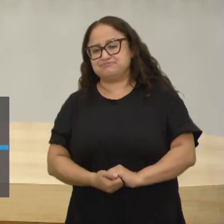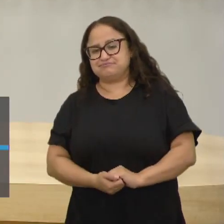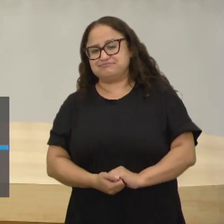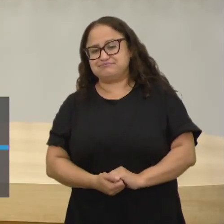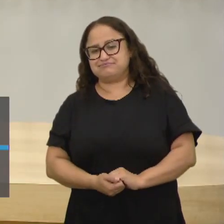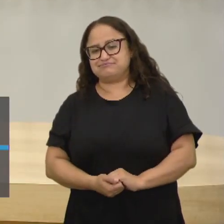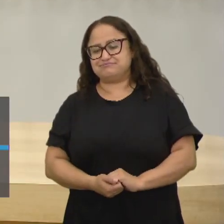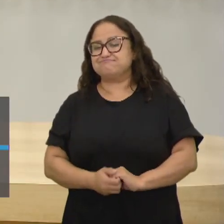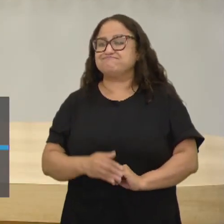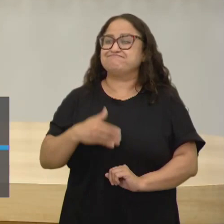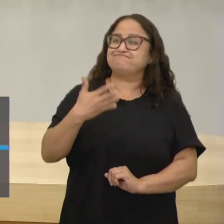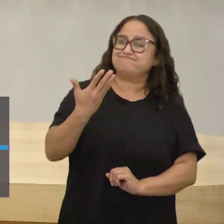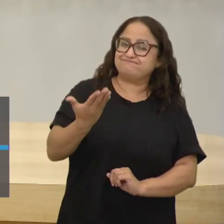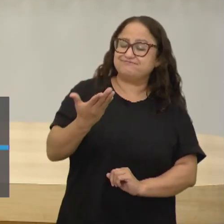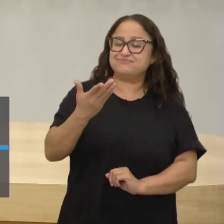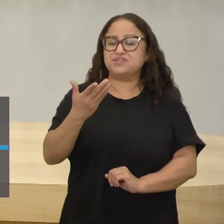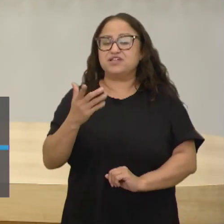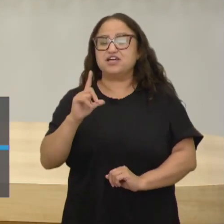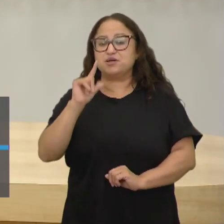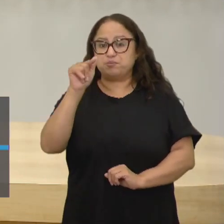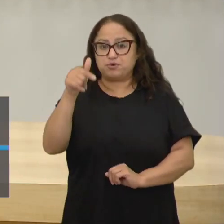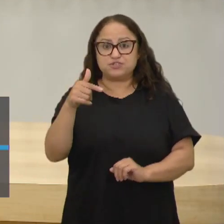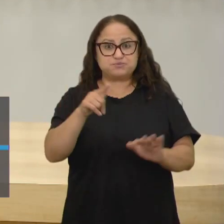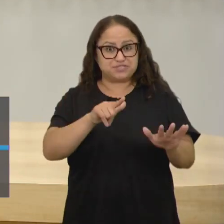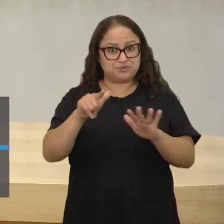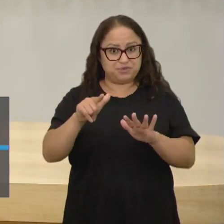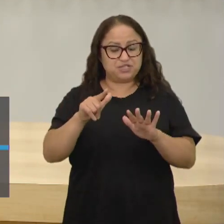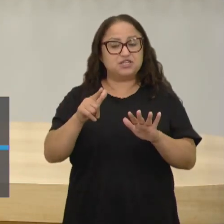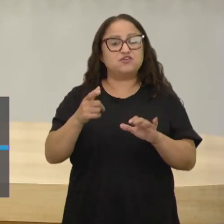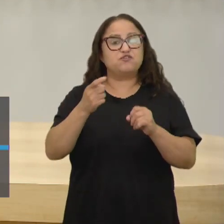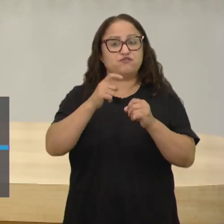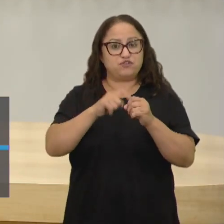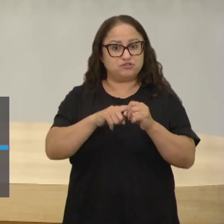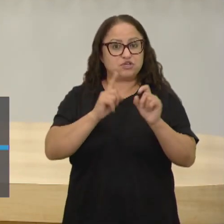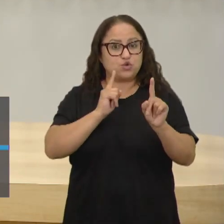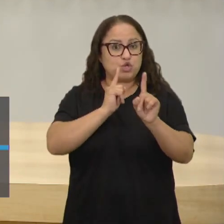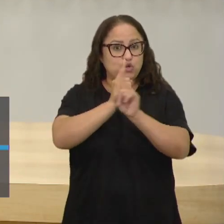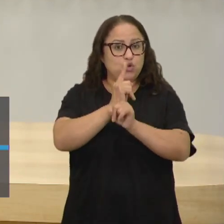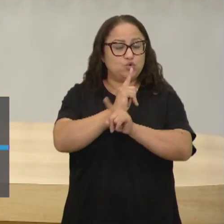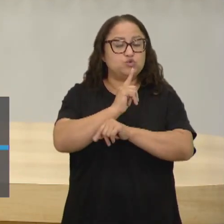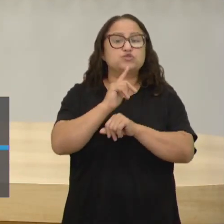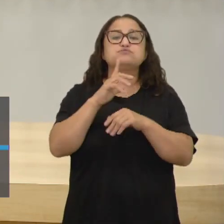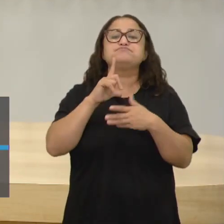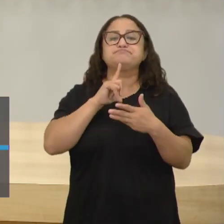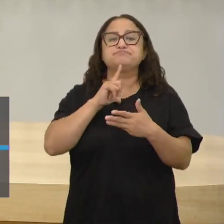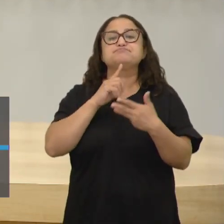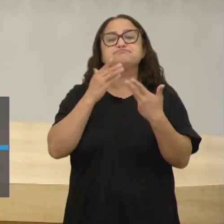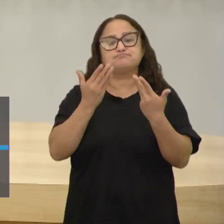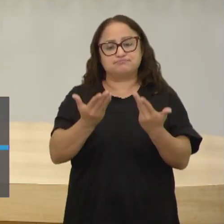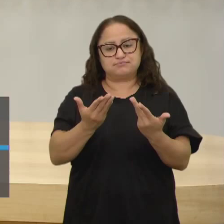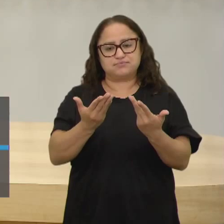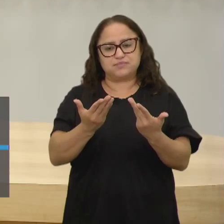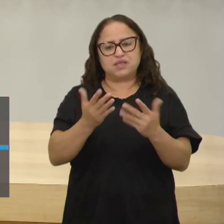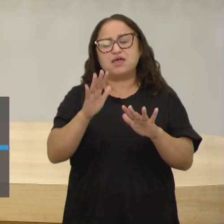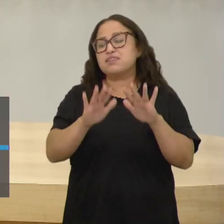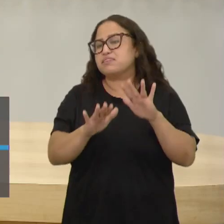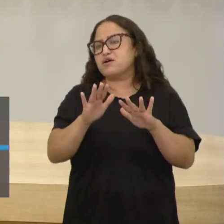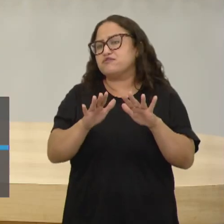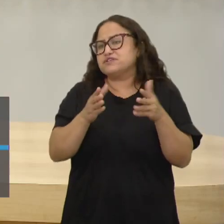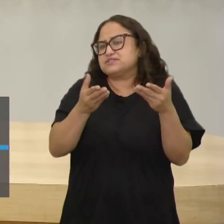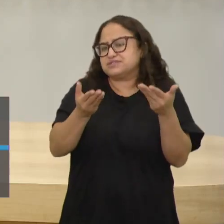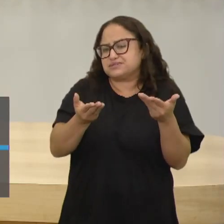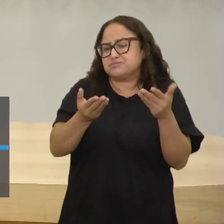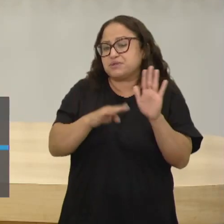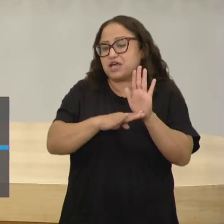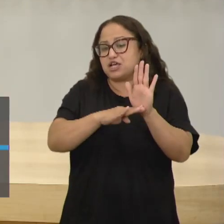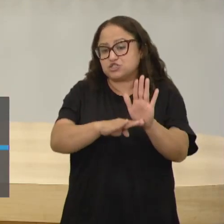da orelha no decorrer da semana. Nós voltaremos a isso no nosso próximo encontro na semana que vem. E talvez, então, para